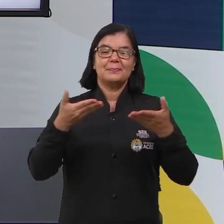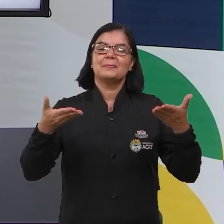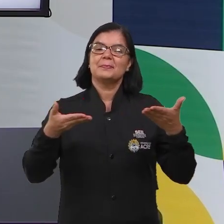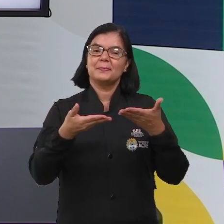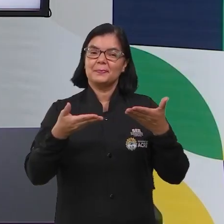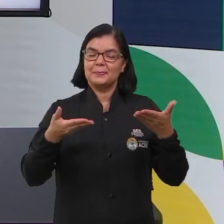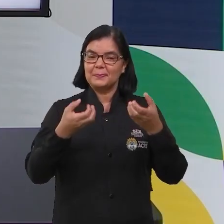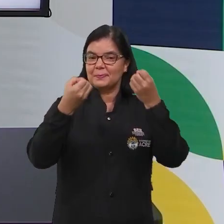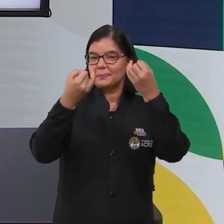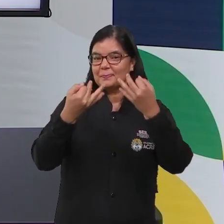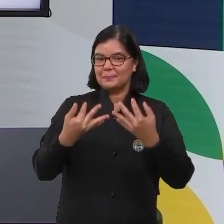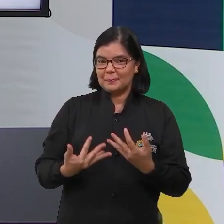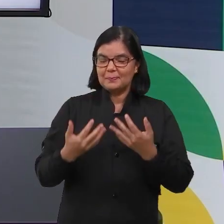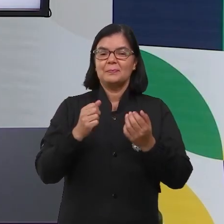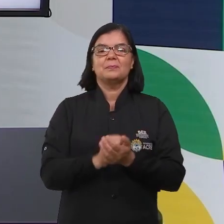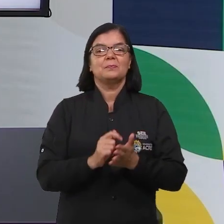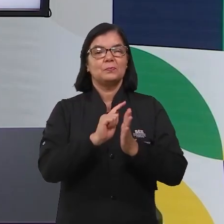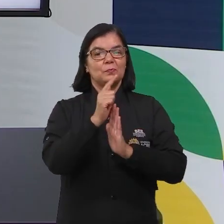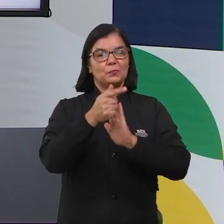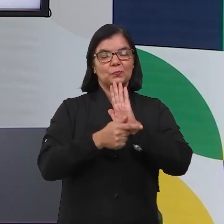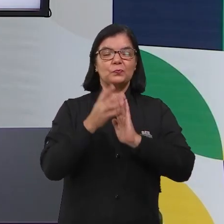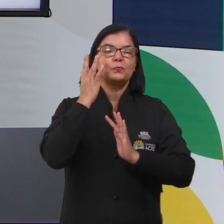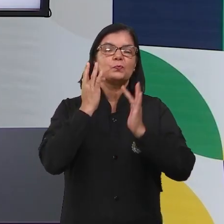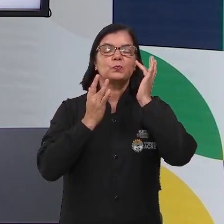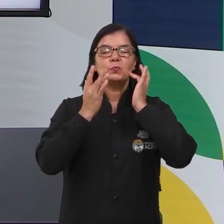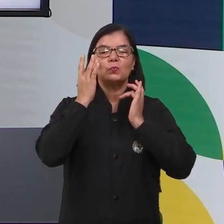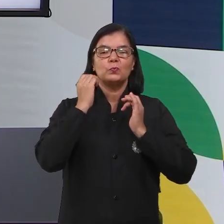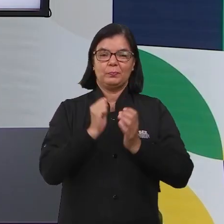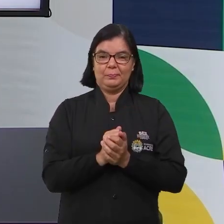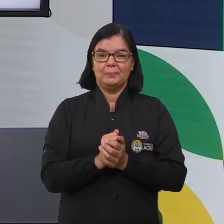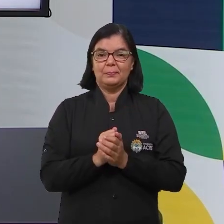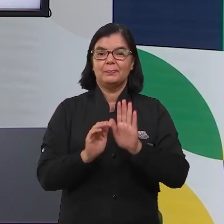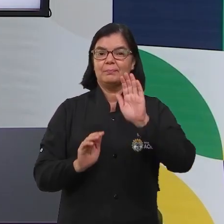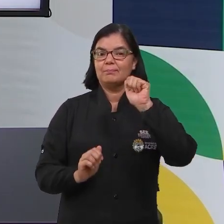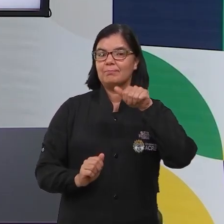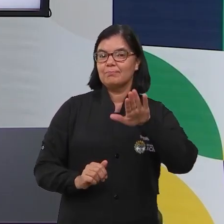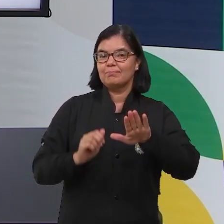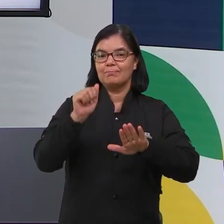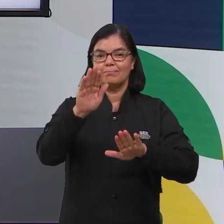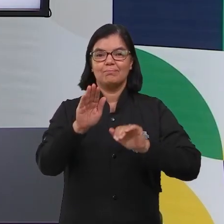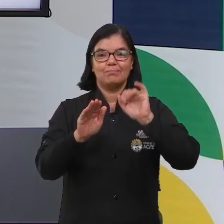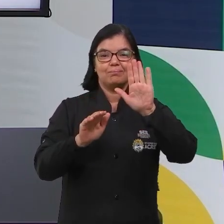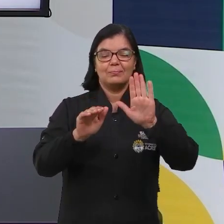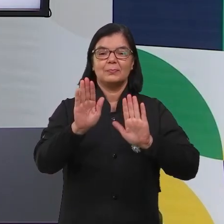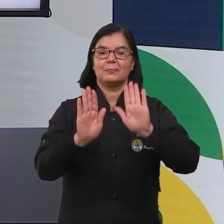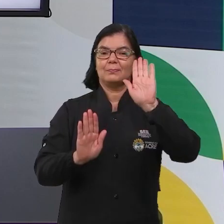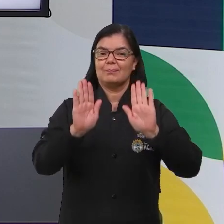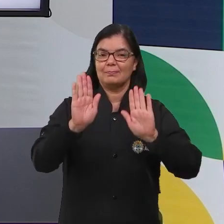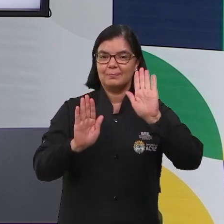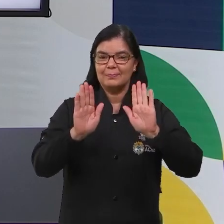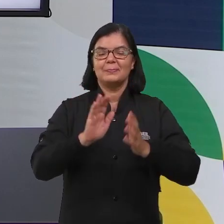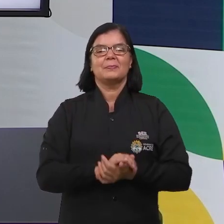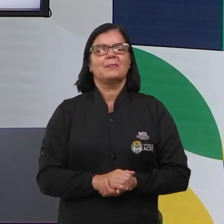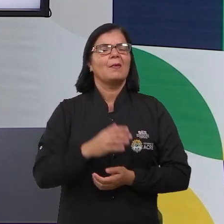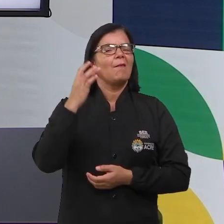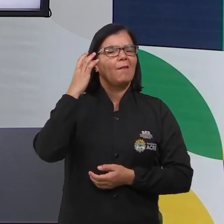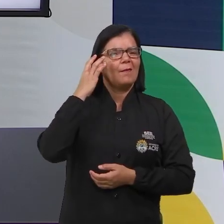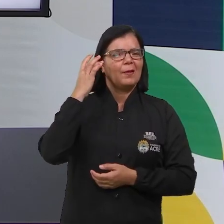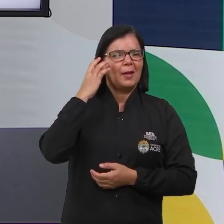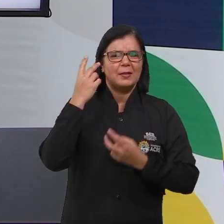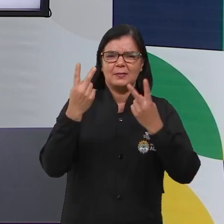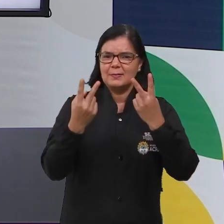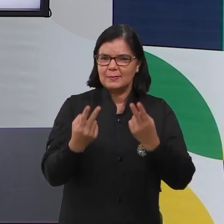vamos falar de um gênero teatral, que é a mímica e a pantomima. Será que eles